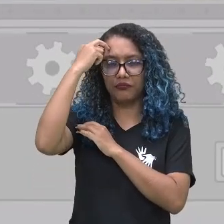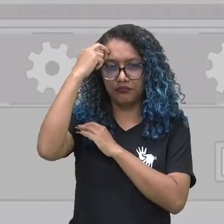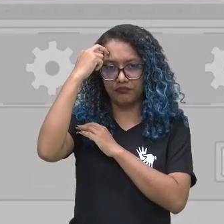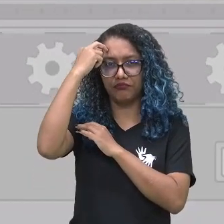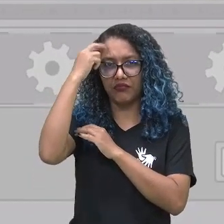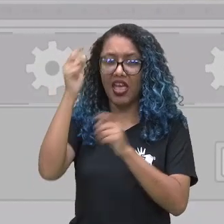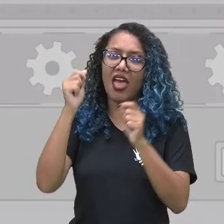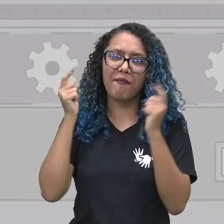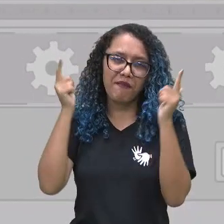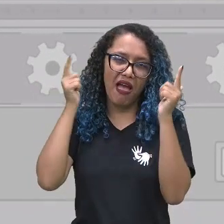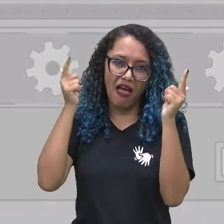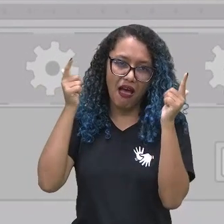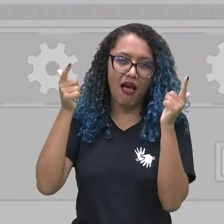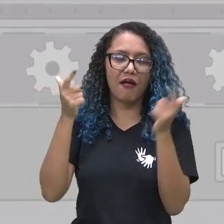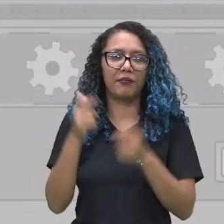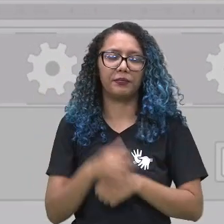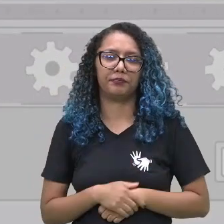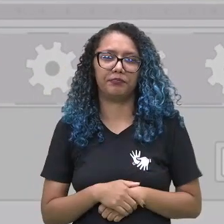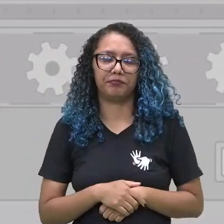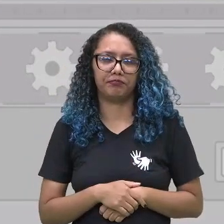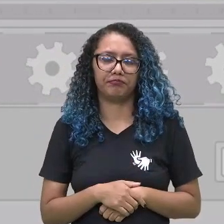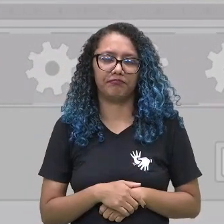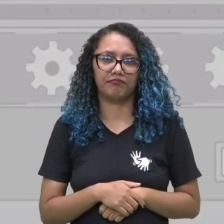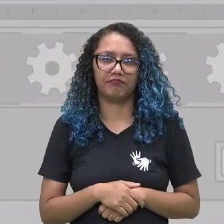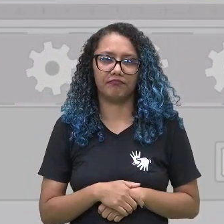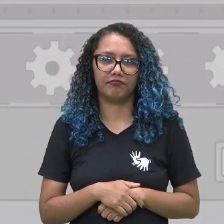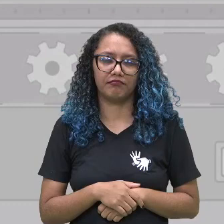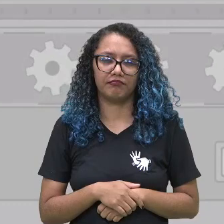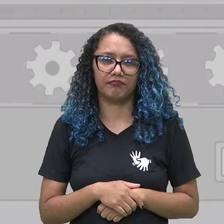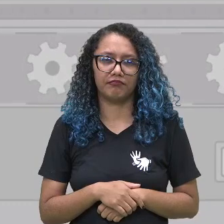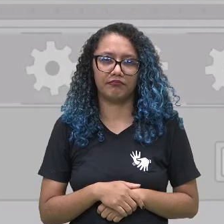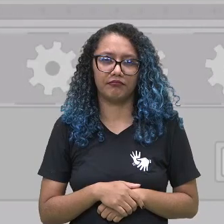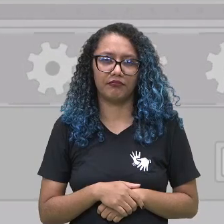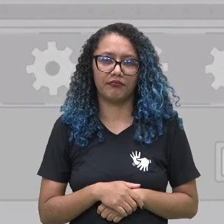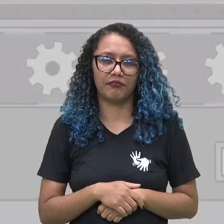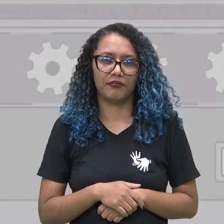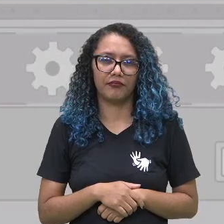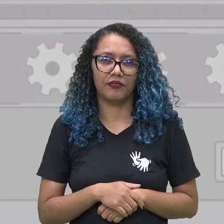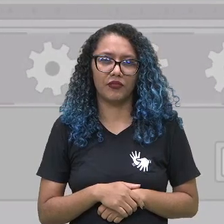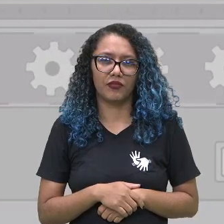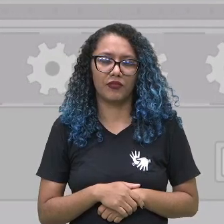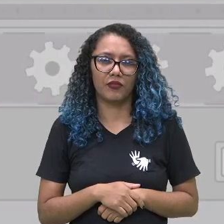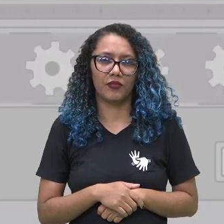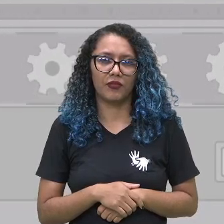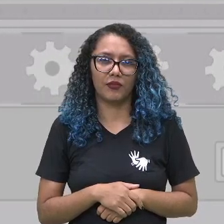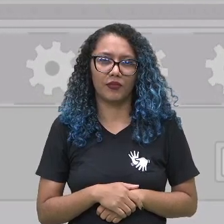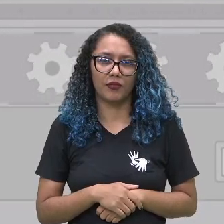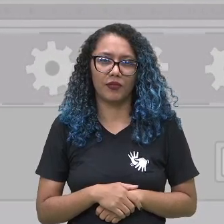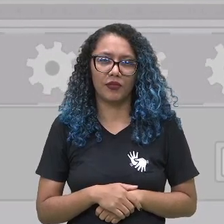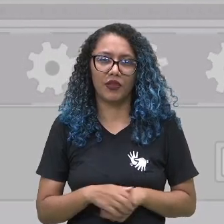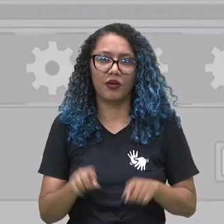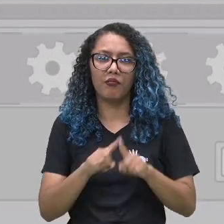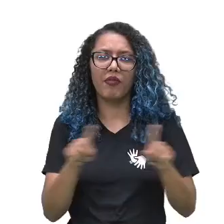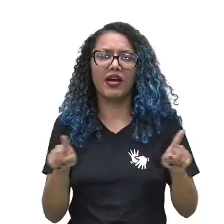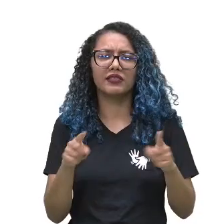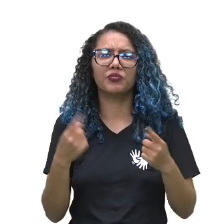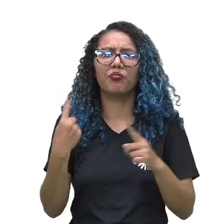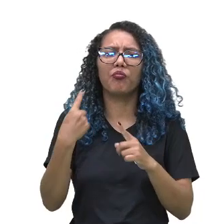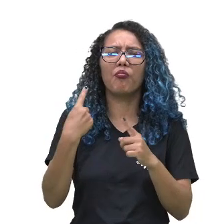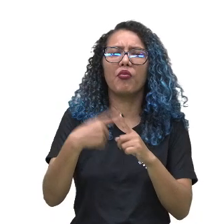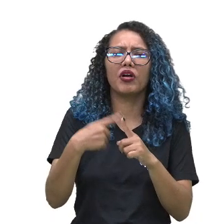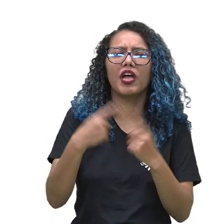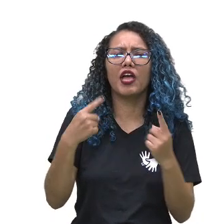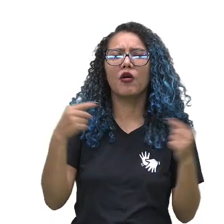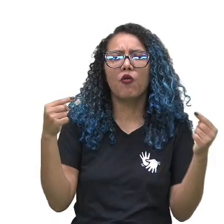que ele chama que essa indústria, a indústria cultural, ela é uma forma de alienação?